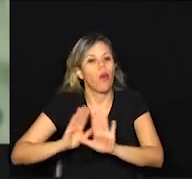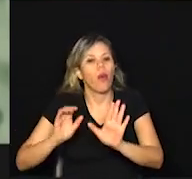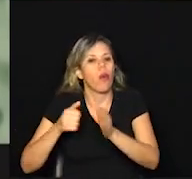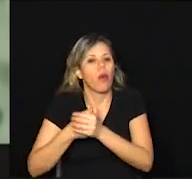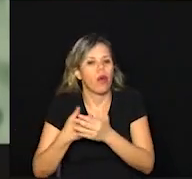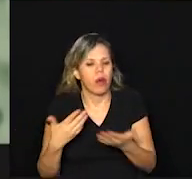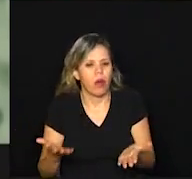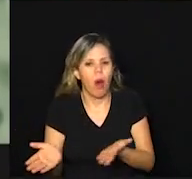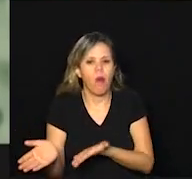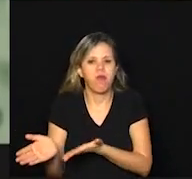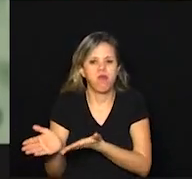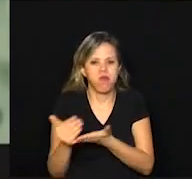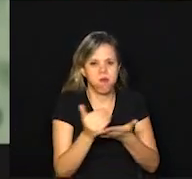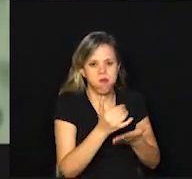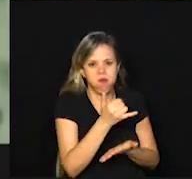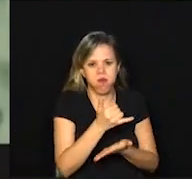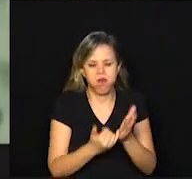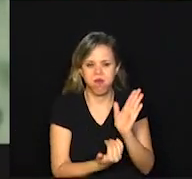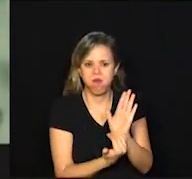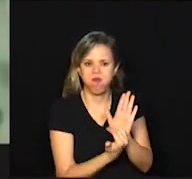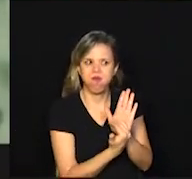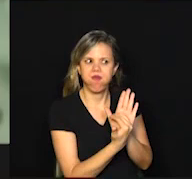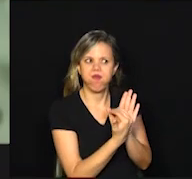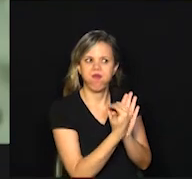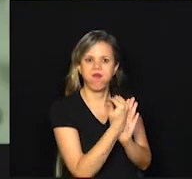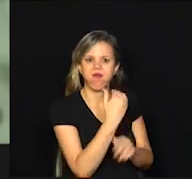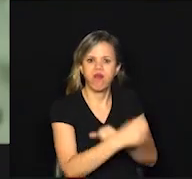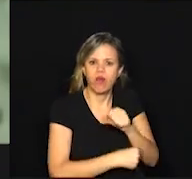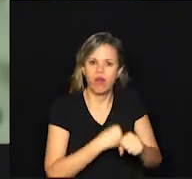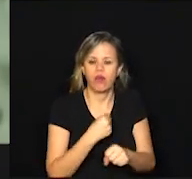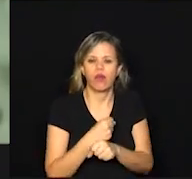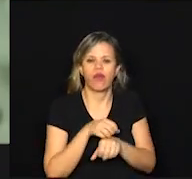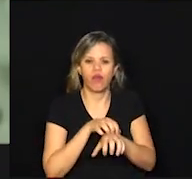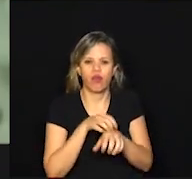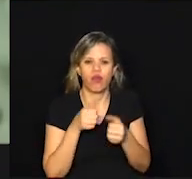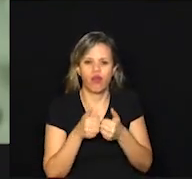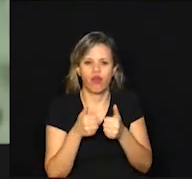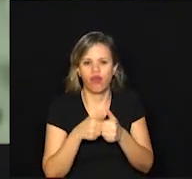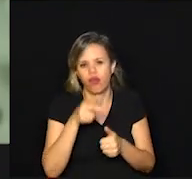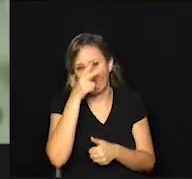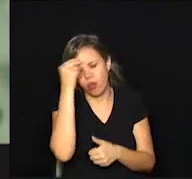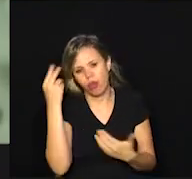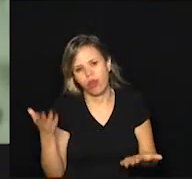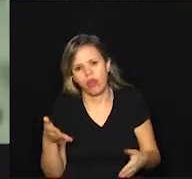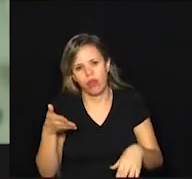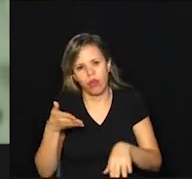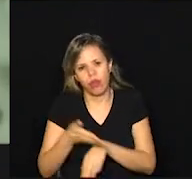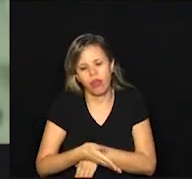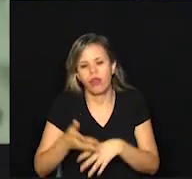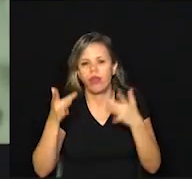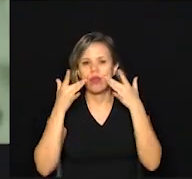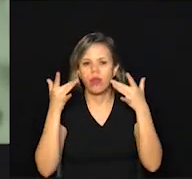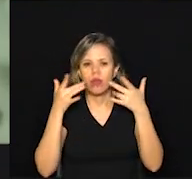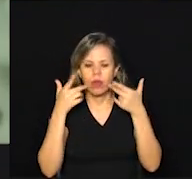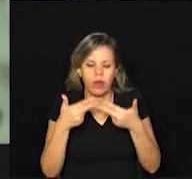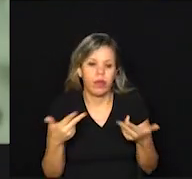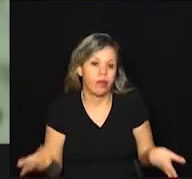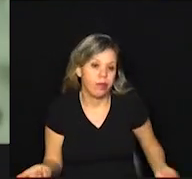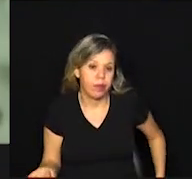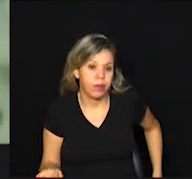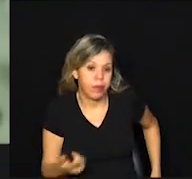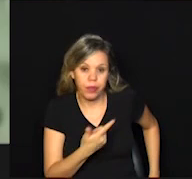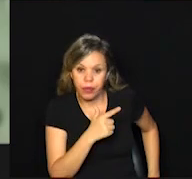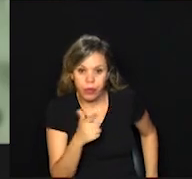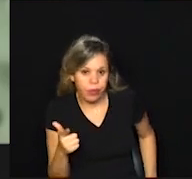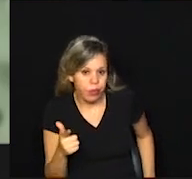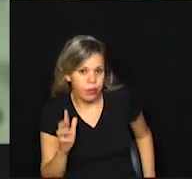porque a arrecadação de impostos sob a todo ano né com o transporte público né o acesso ao teatro essas coisas e a